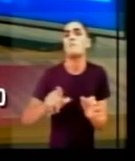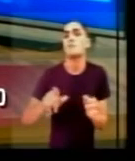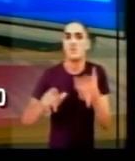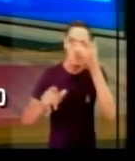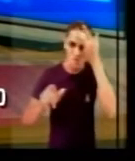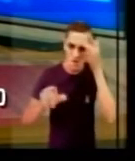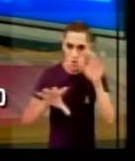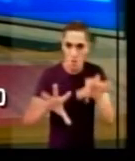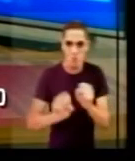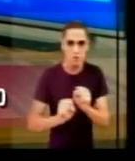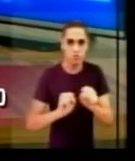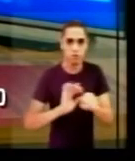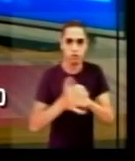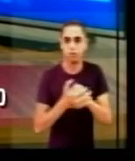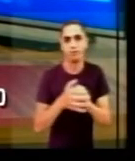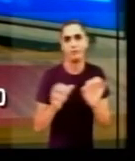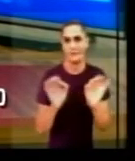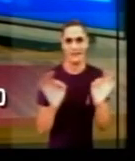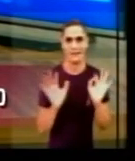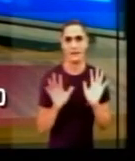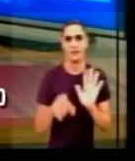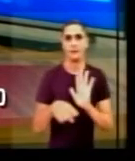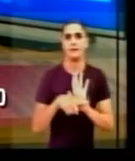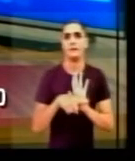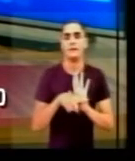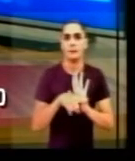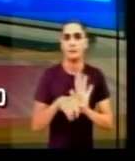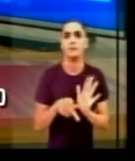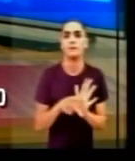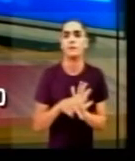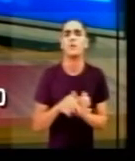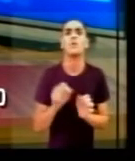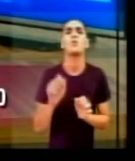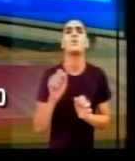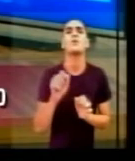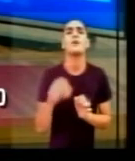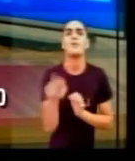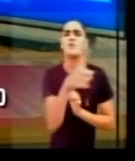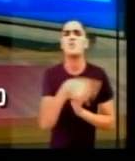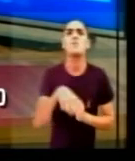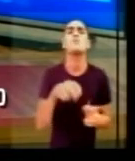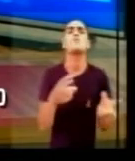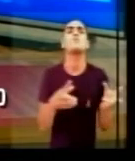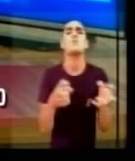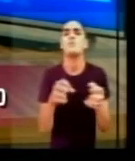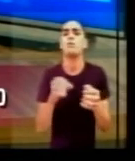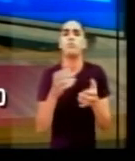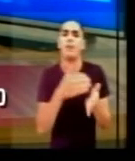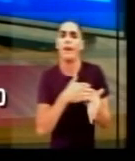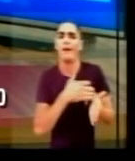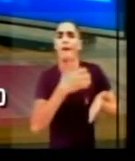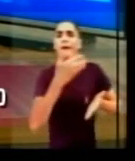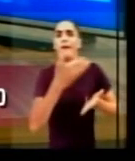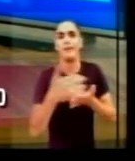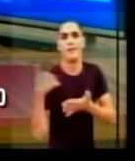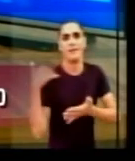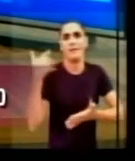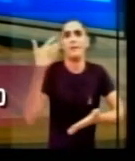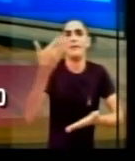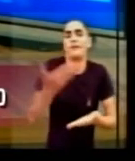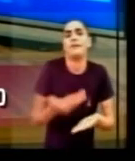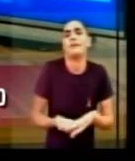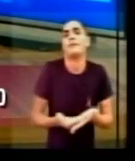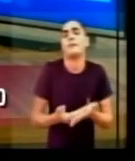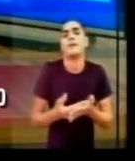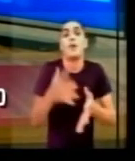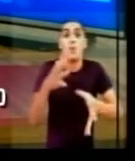negativos. O que você percebe ao longo disso aí? que o total de número de casos atendidos,